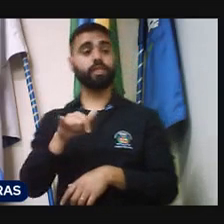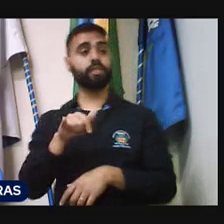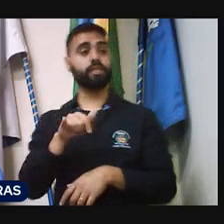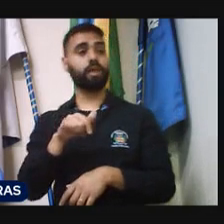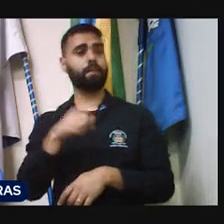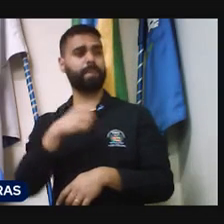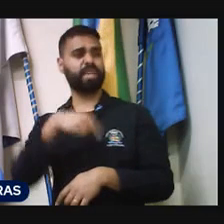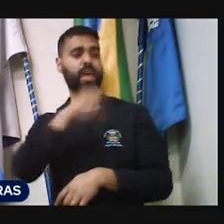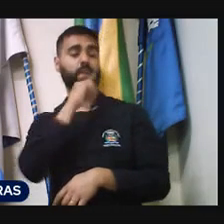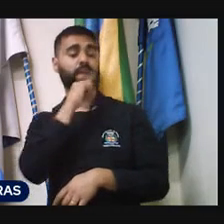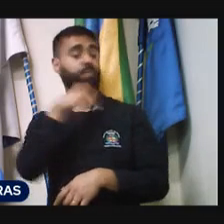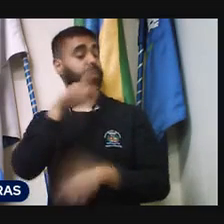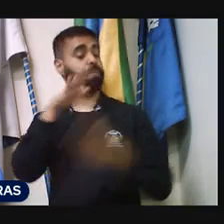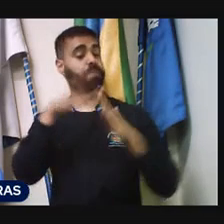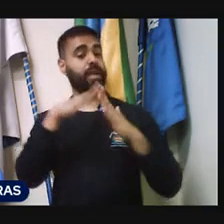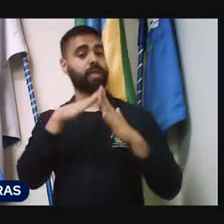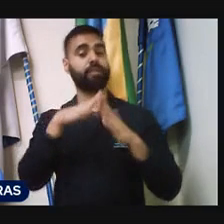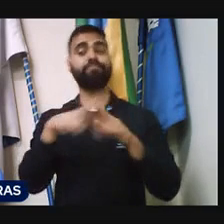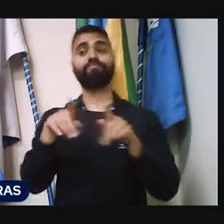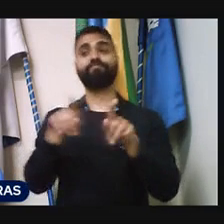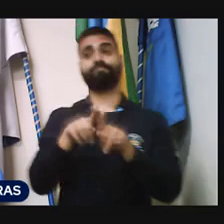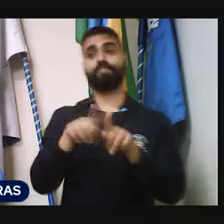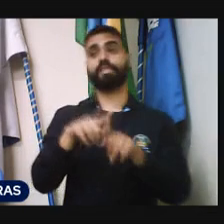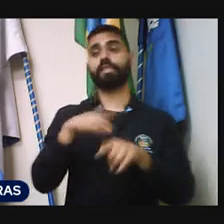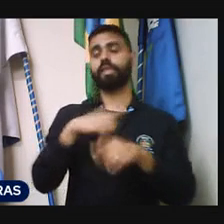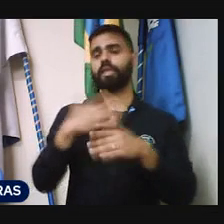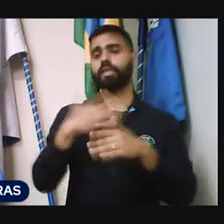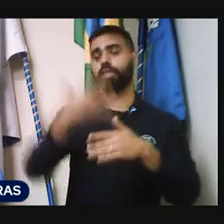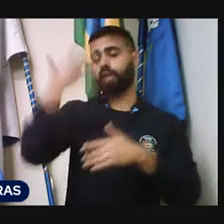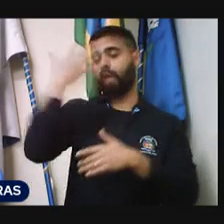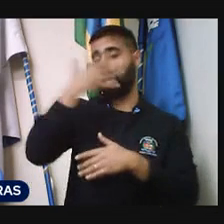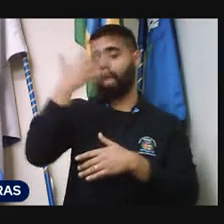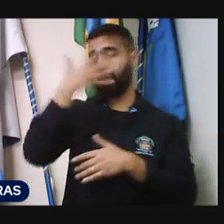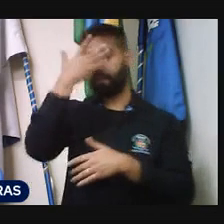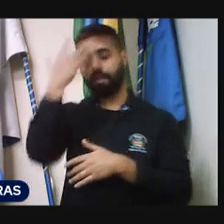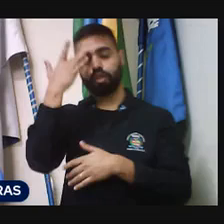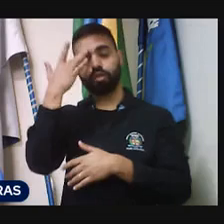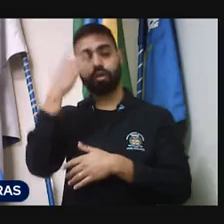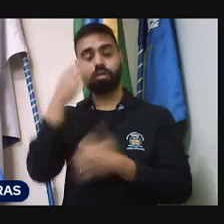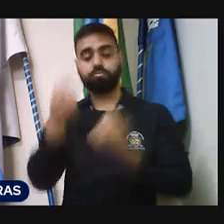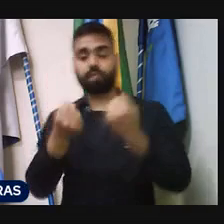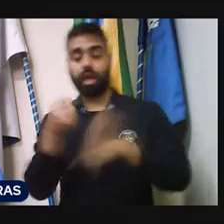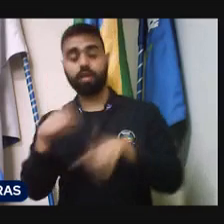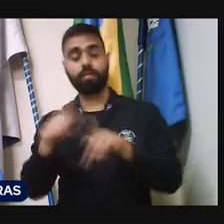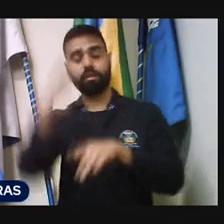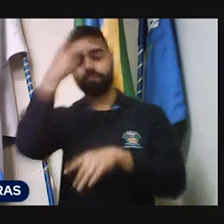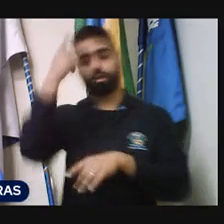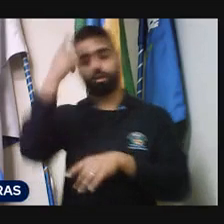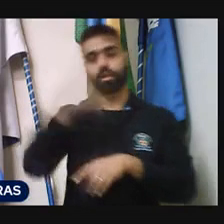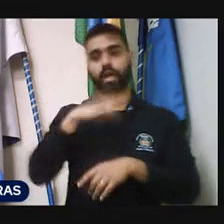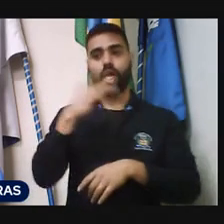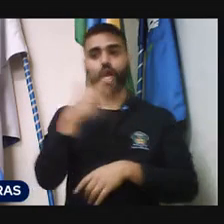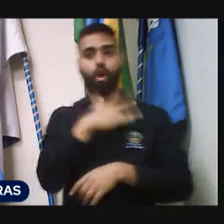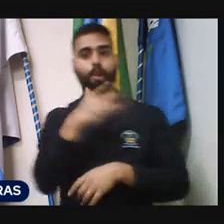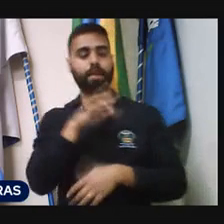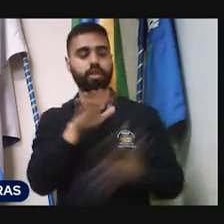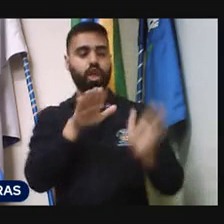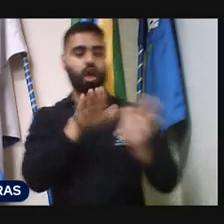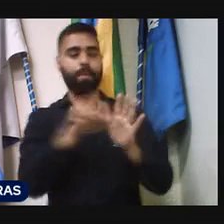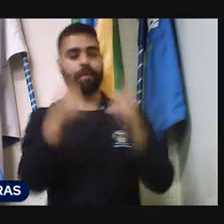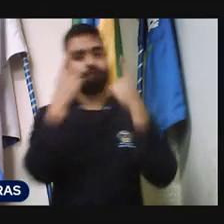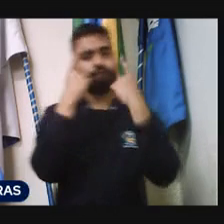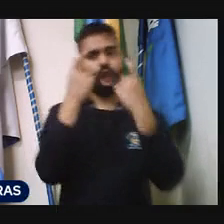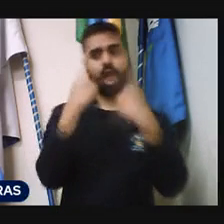deslocamento para suas residências além dos perigos de baixa visibilidade para motoristas e pedestres dos moradores é exatamente o medo de assaltos